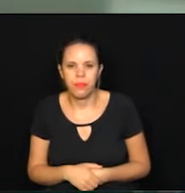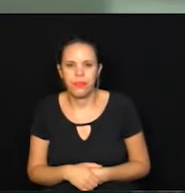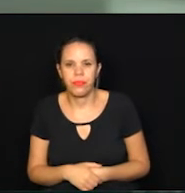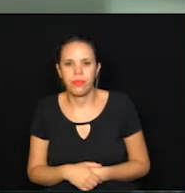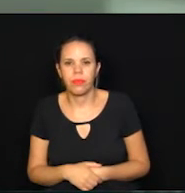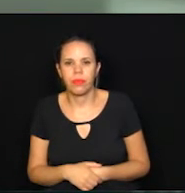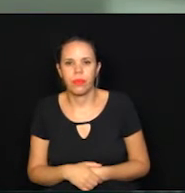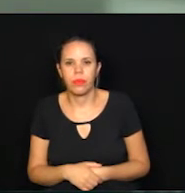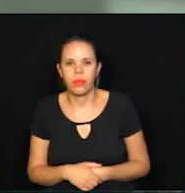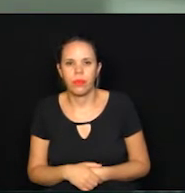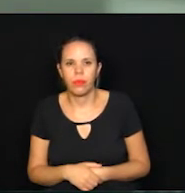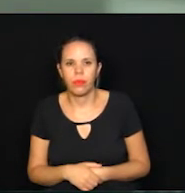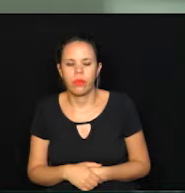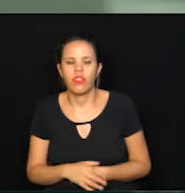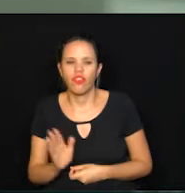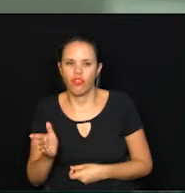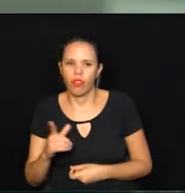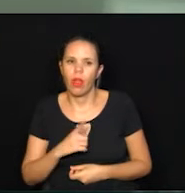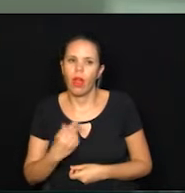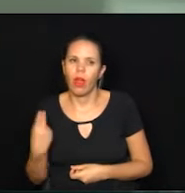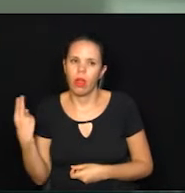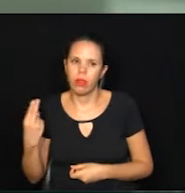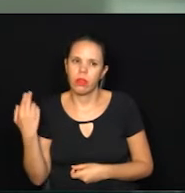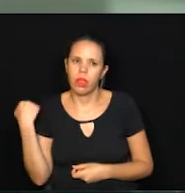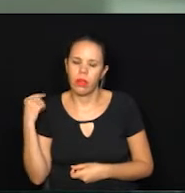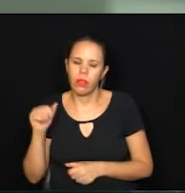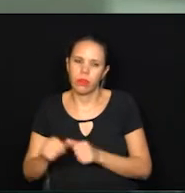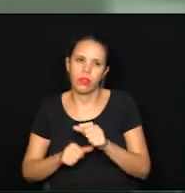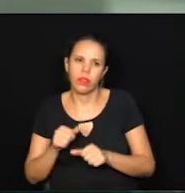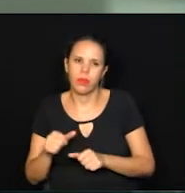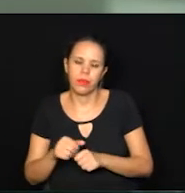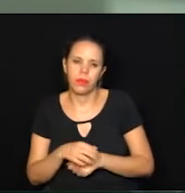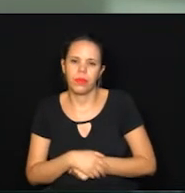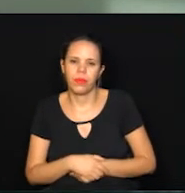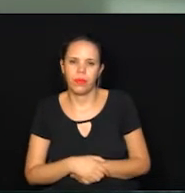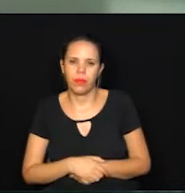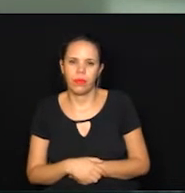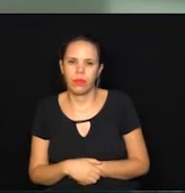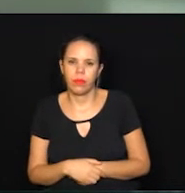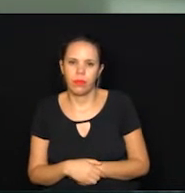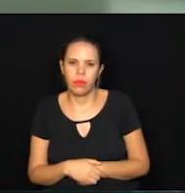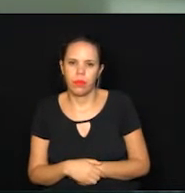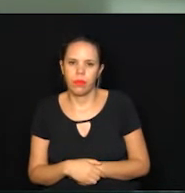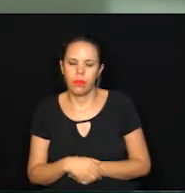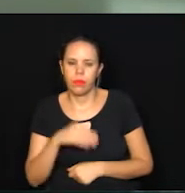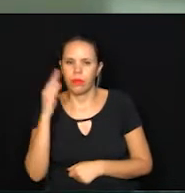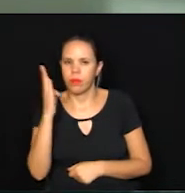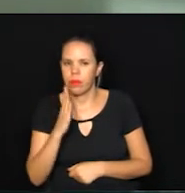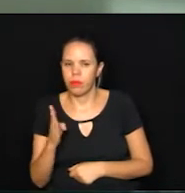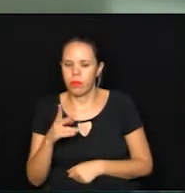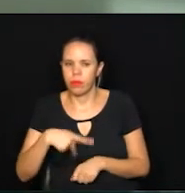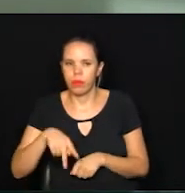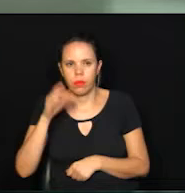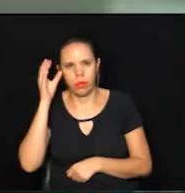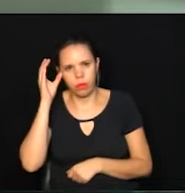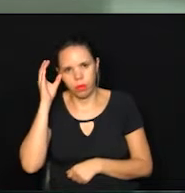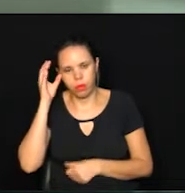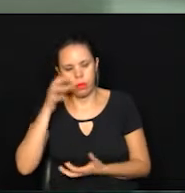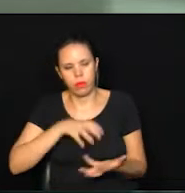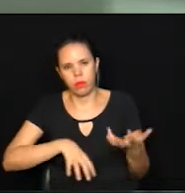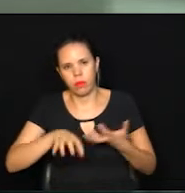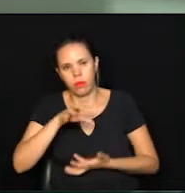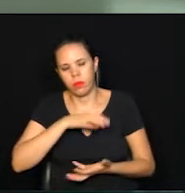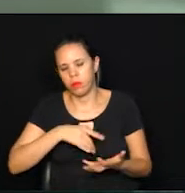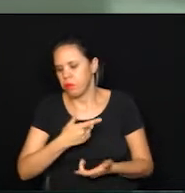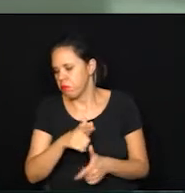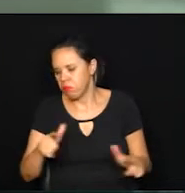Veja, já houve uma mudança nas relações do Brasil com a China. Aquele conflito